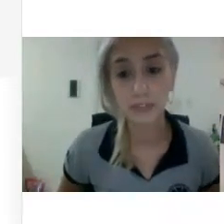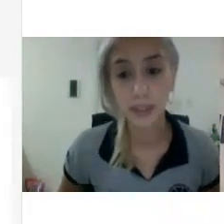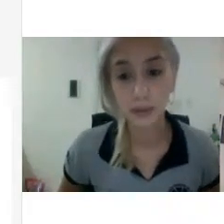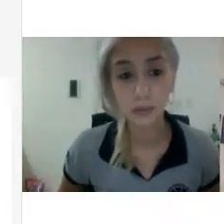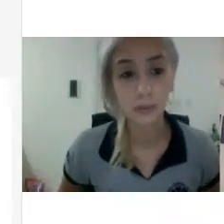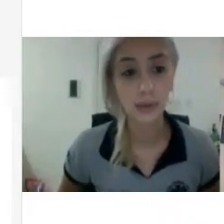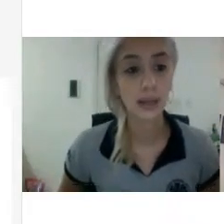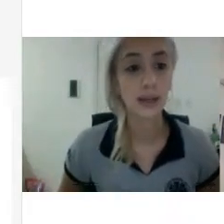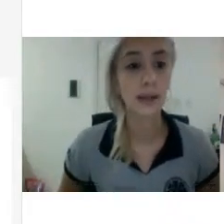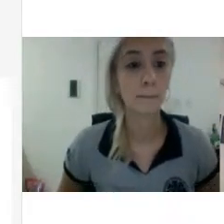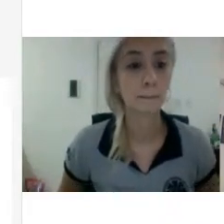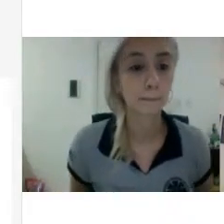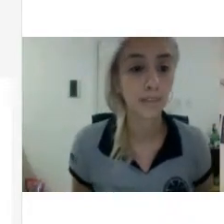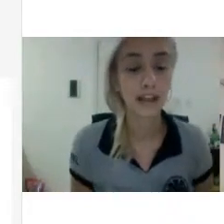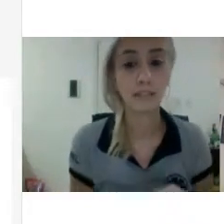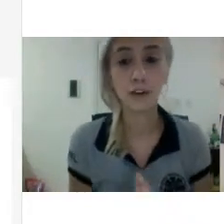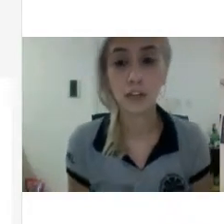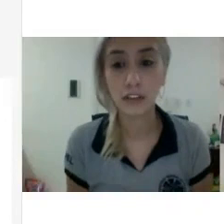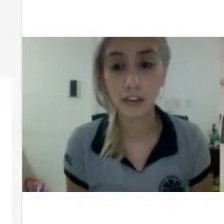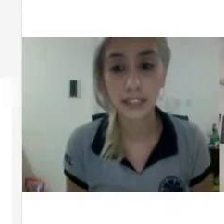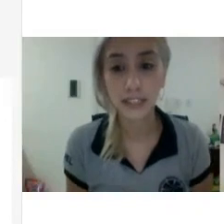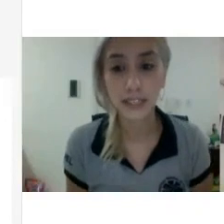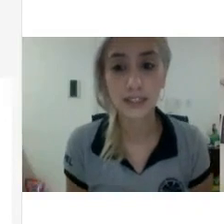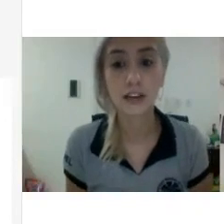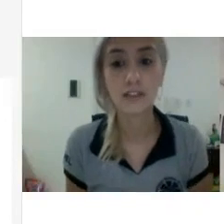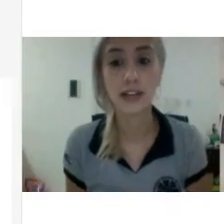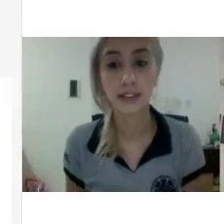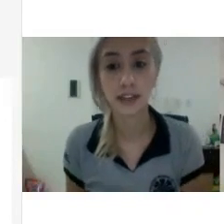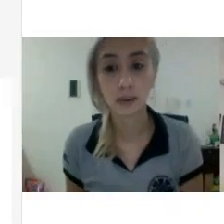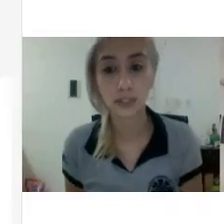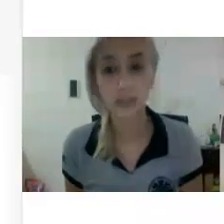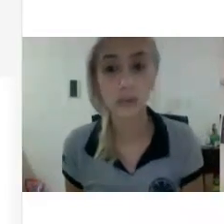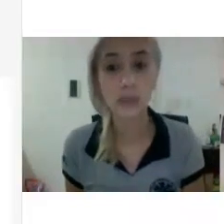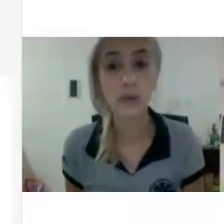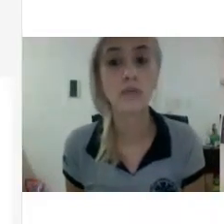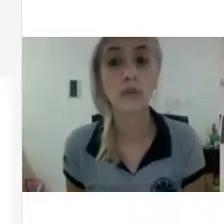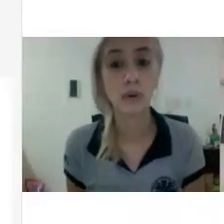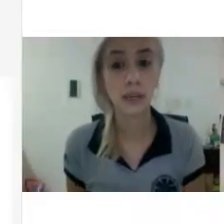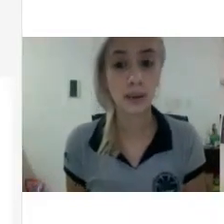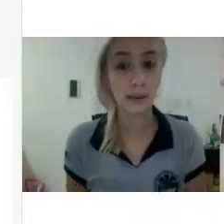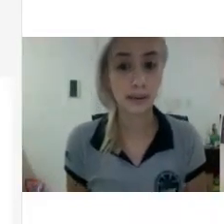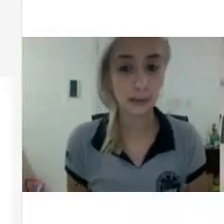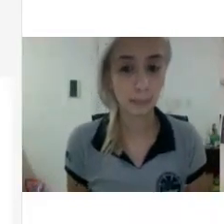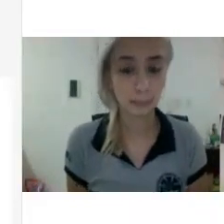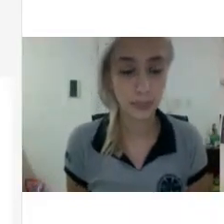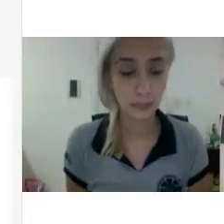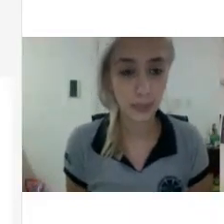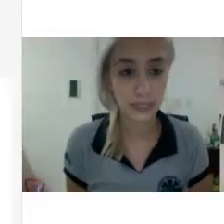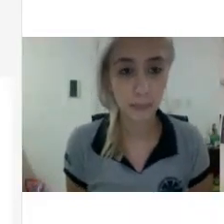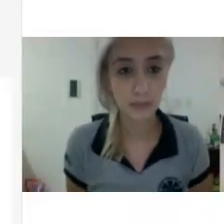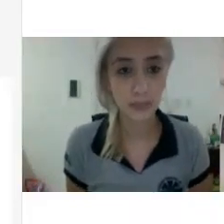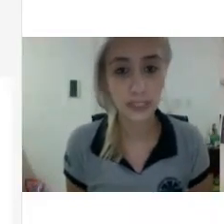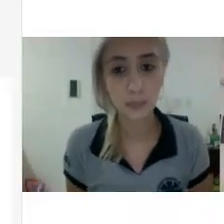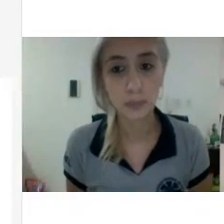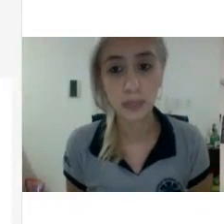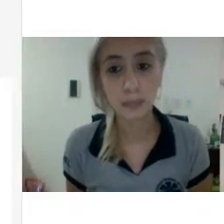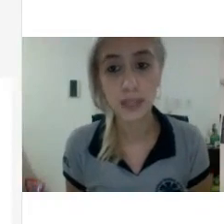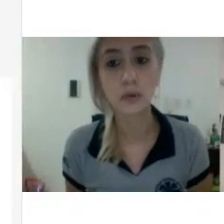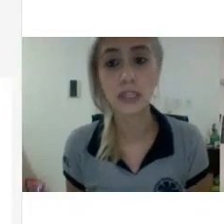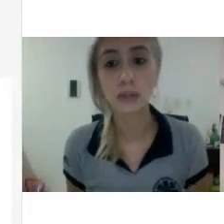do evento. A Verônica vai fazer a criação, vai entrar em contato comigo, eu vou passar para vocês